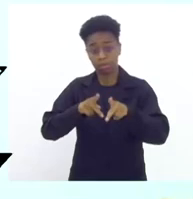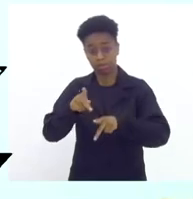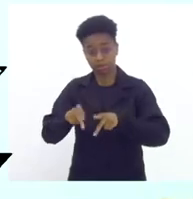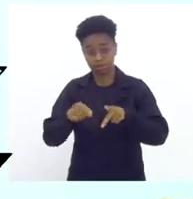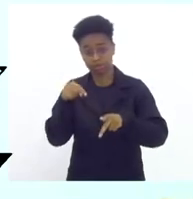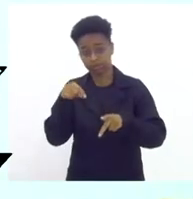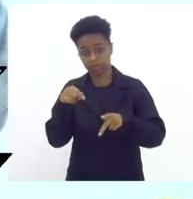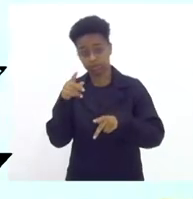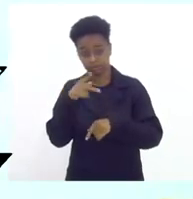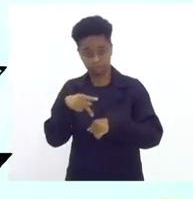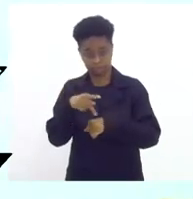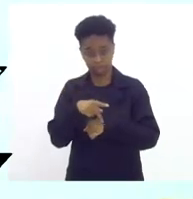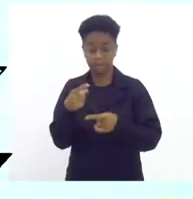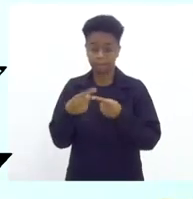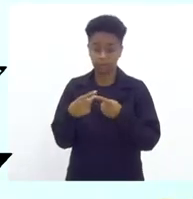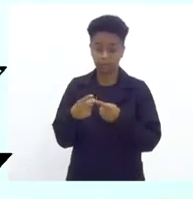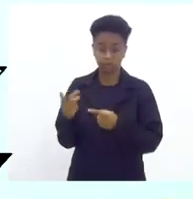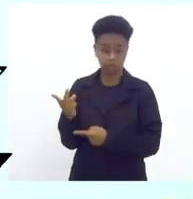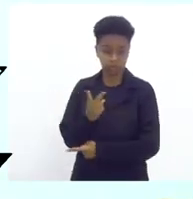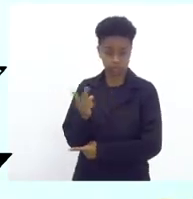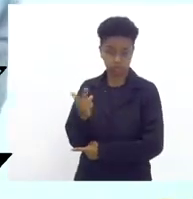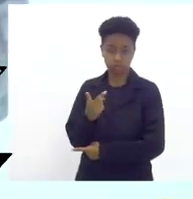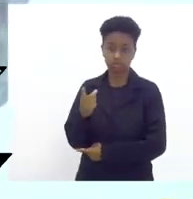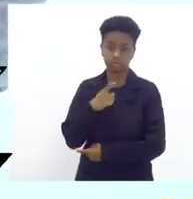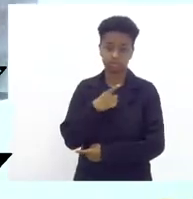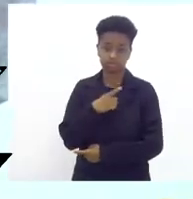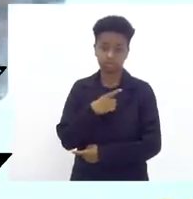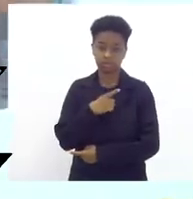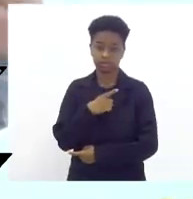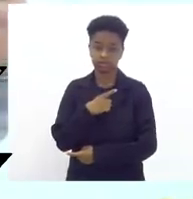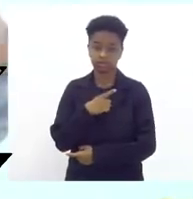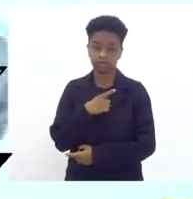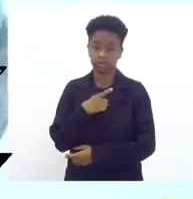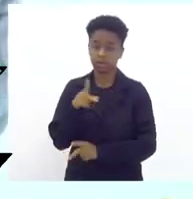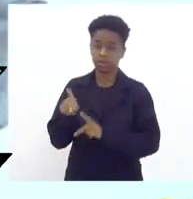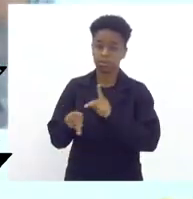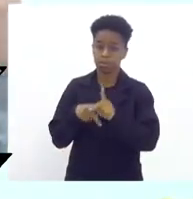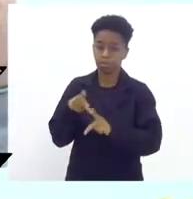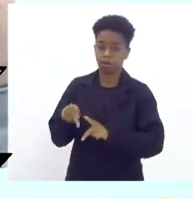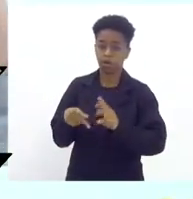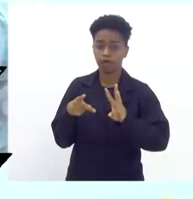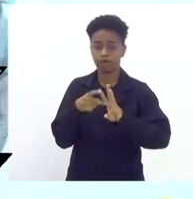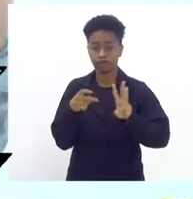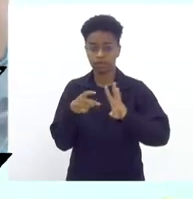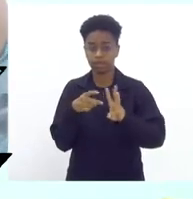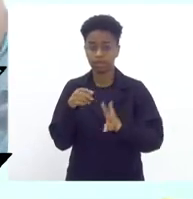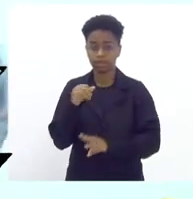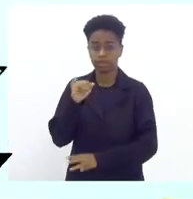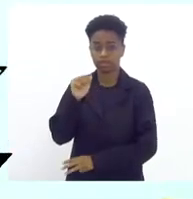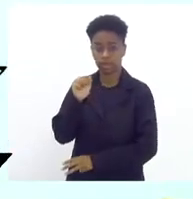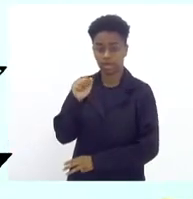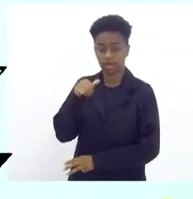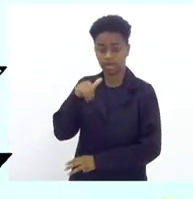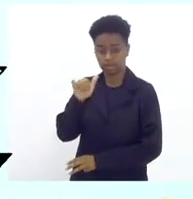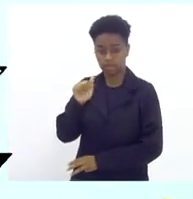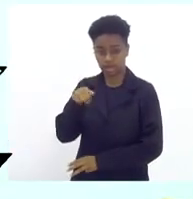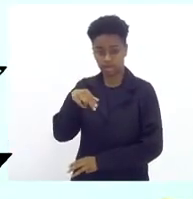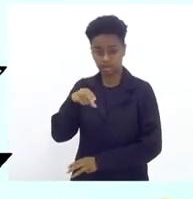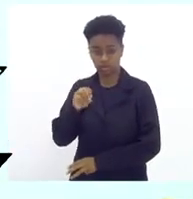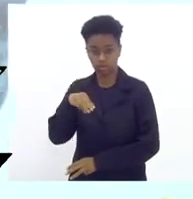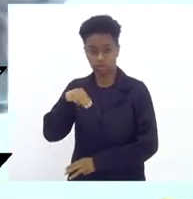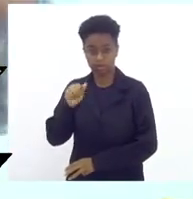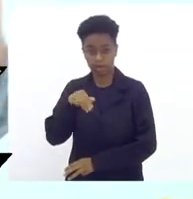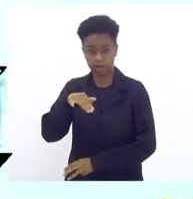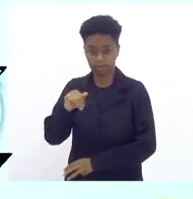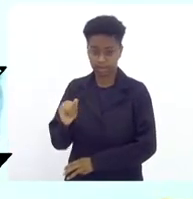então dos dois lados da Fronteira tem tribos e tem tem povos originários e anomame é um dos lados da Fronteira tem